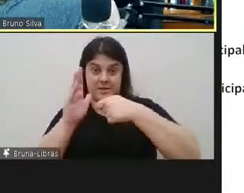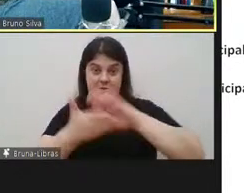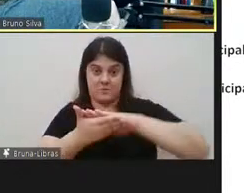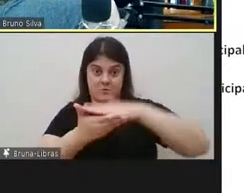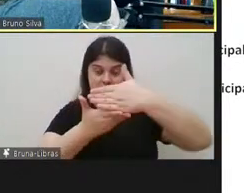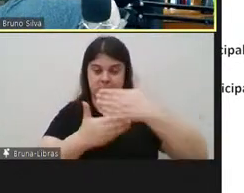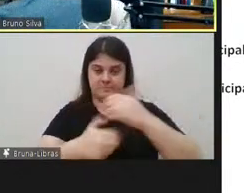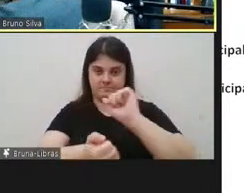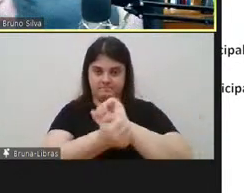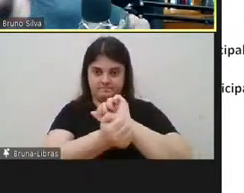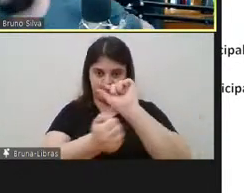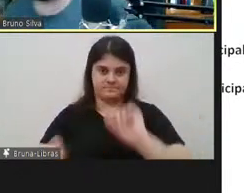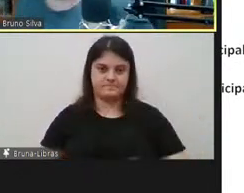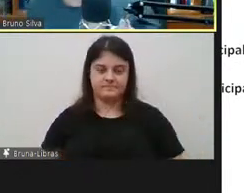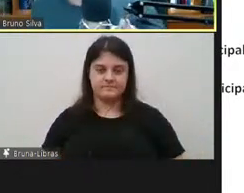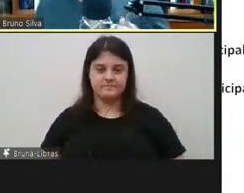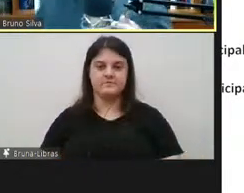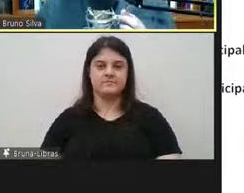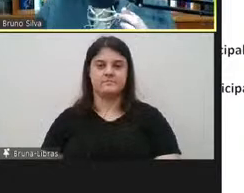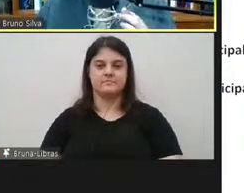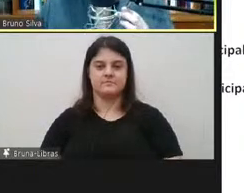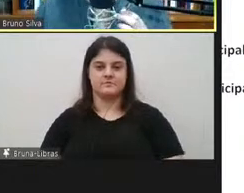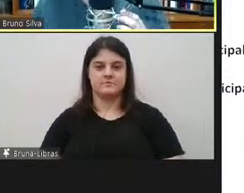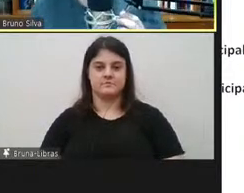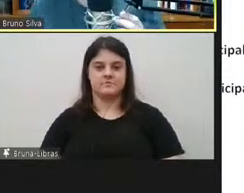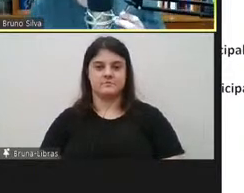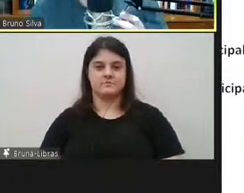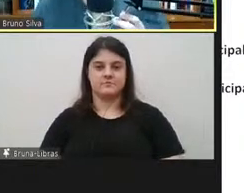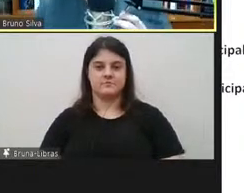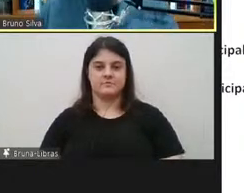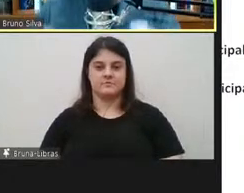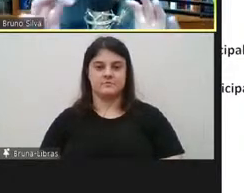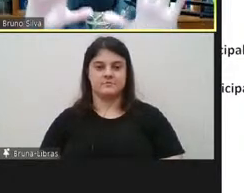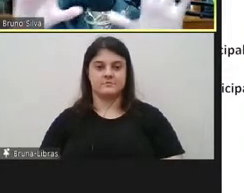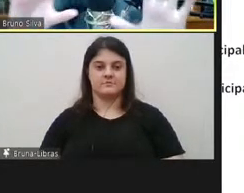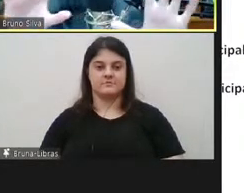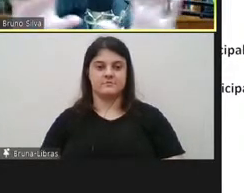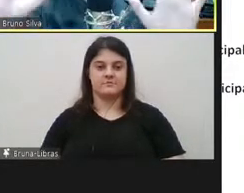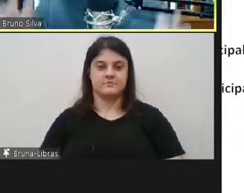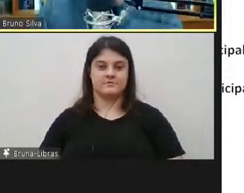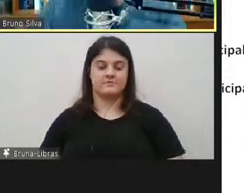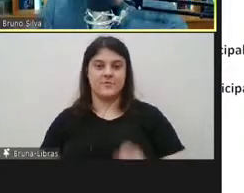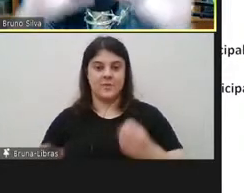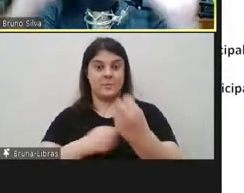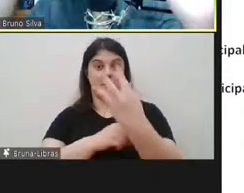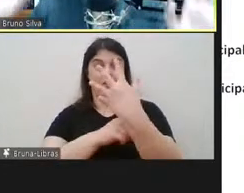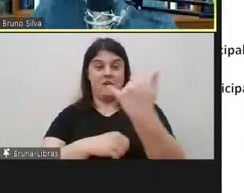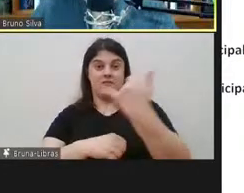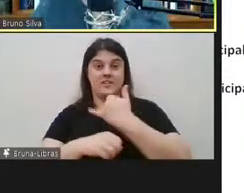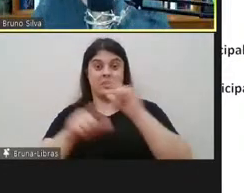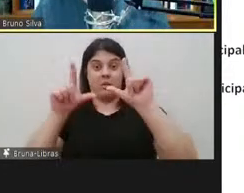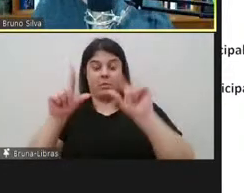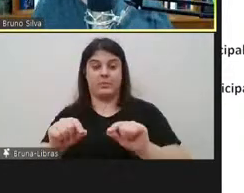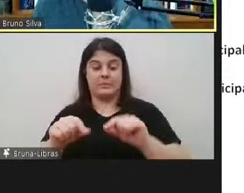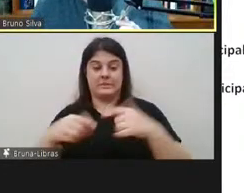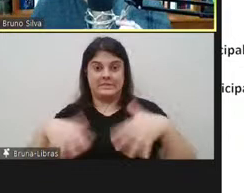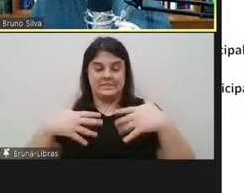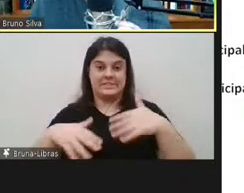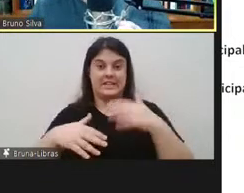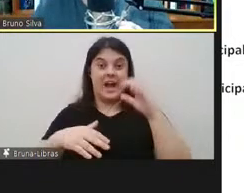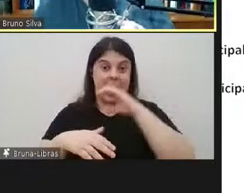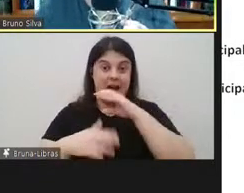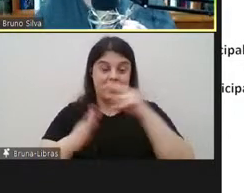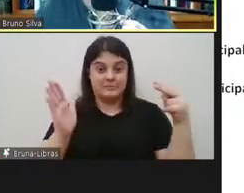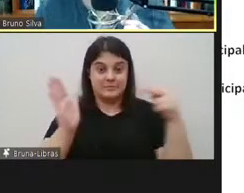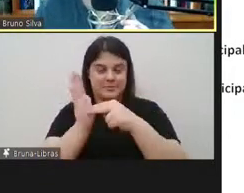E aí e agora foi agora foi apareceu se a bateria está acabando Felipão daqui a pouco ela abandona todo mundo aqui